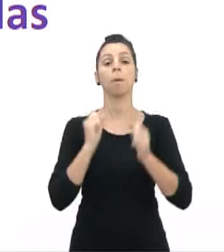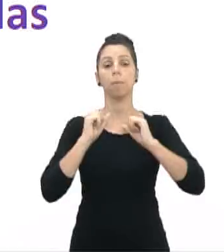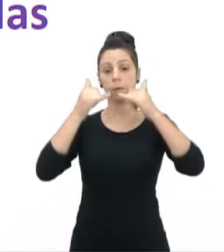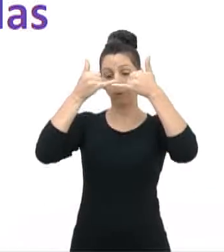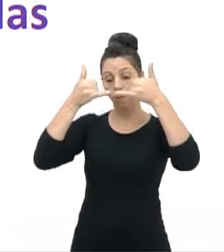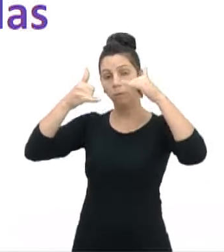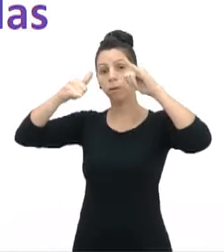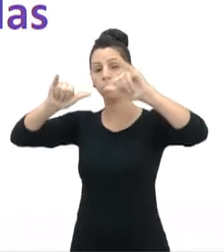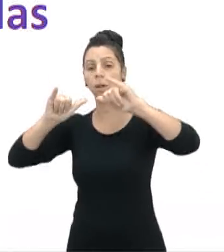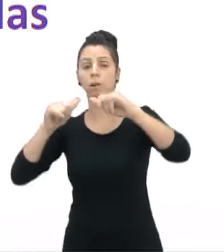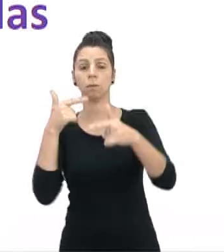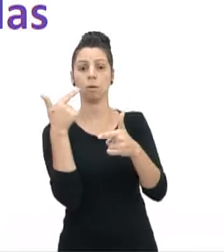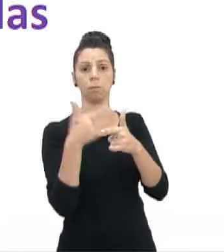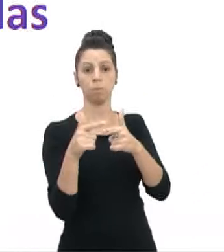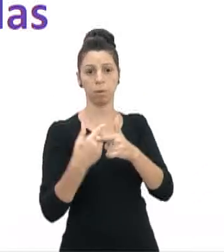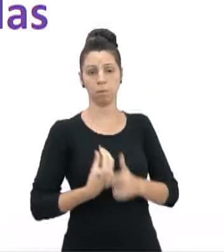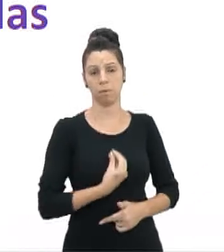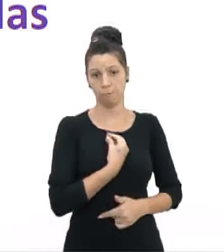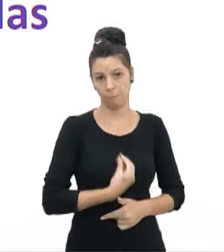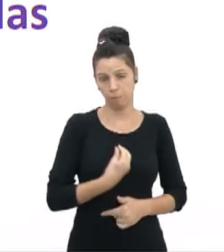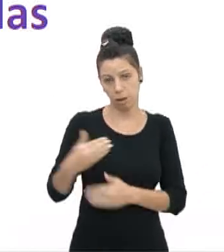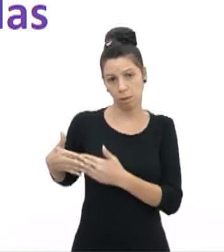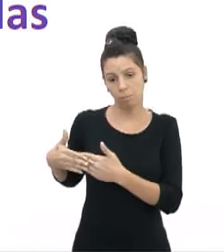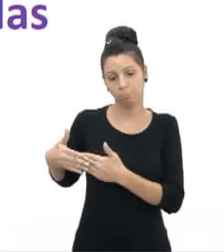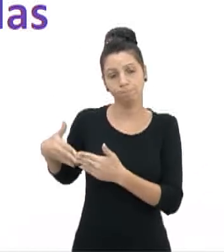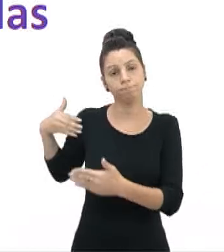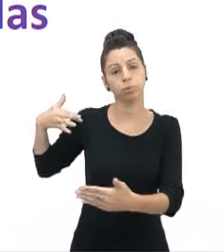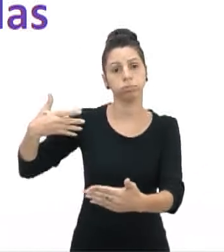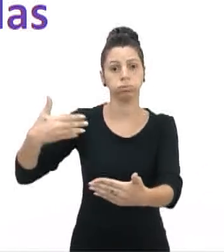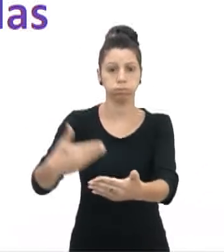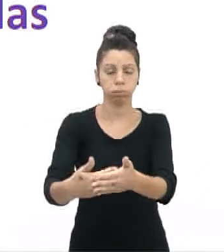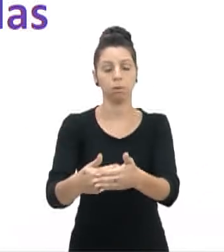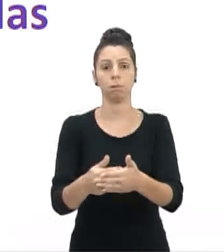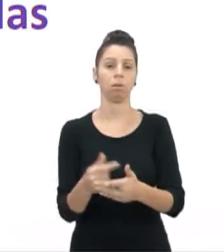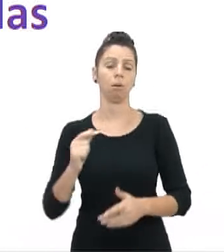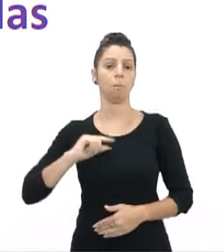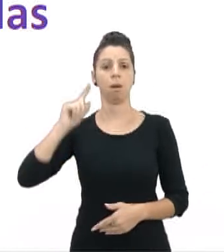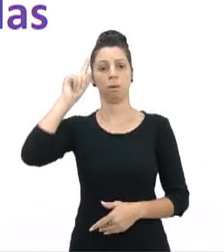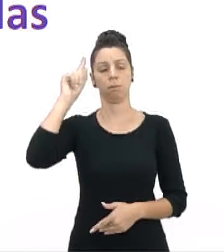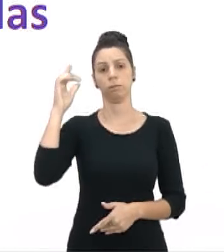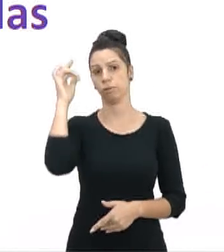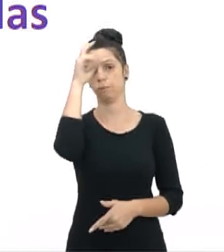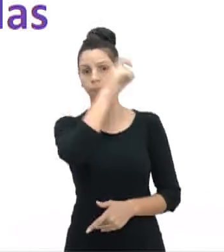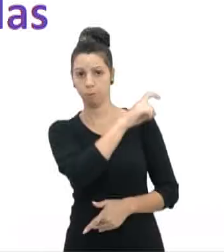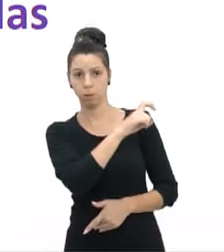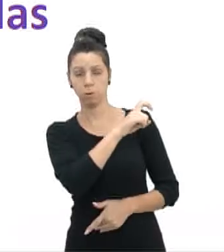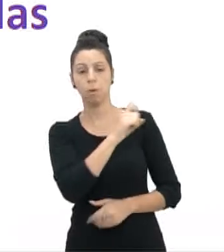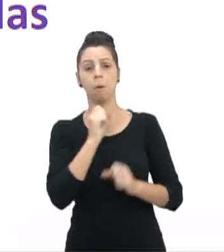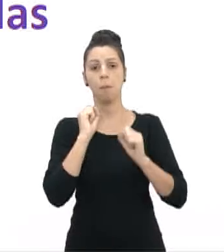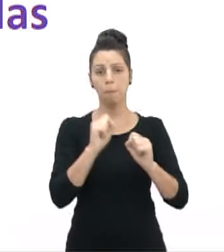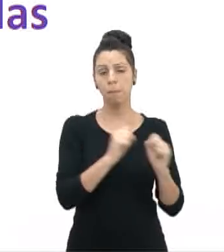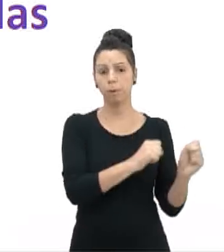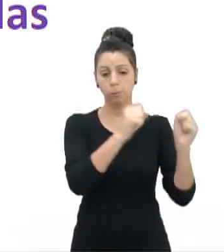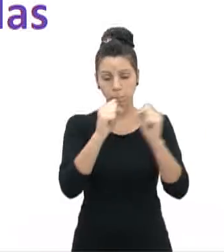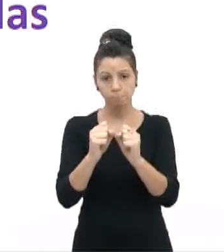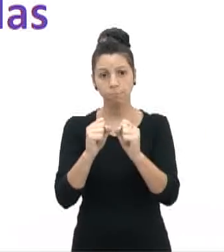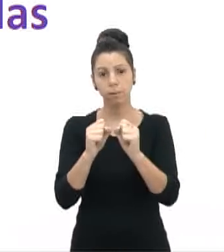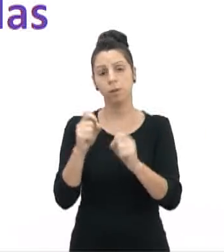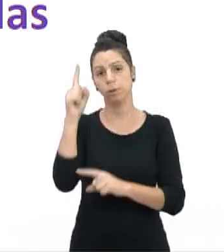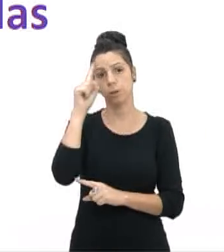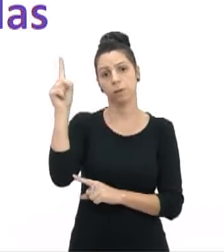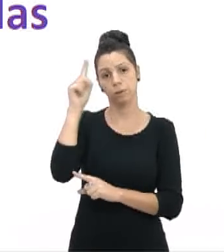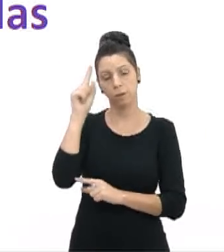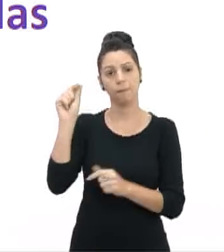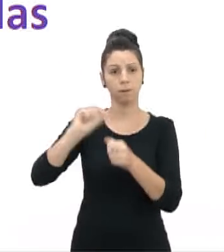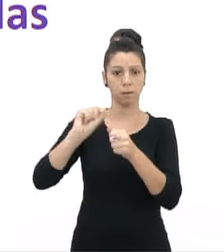que muitos problemas surjam no decorrer da vida. E não são atitudes difíceis, na verdade, todos nós podemos adotá-las no dia a dia. Veja que aqui eu